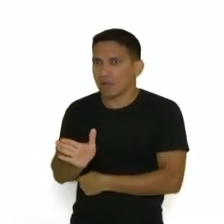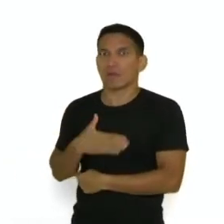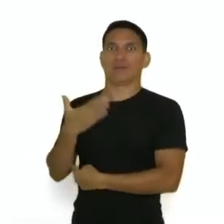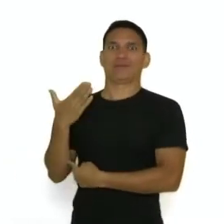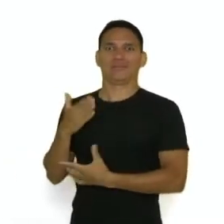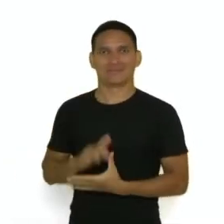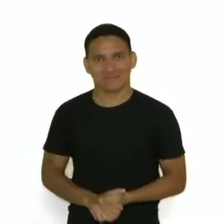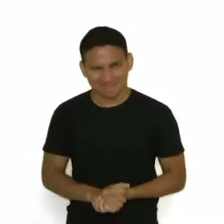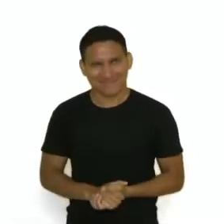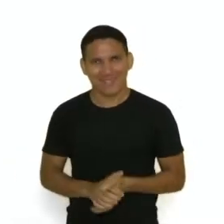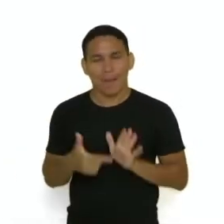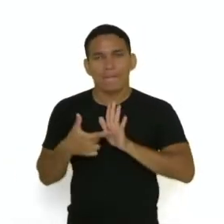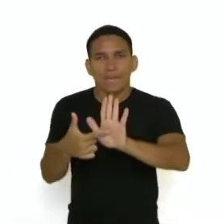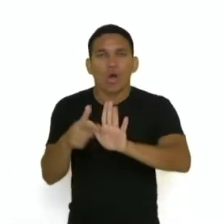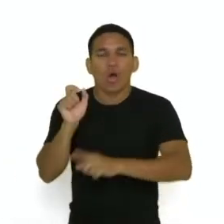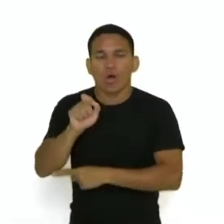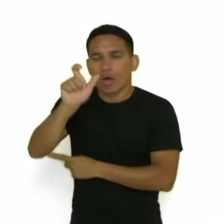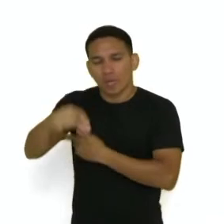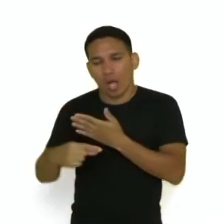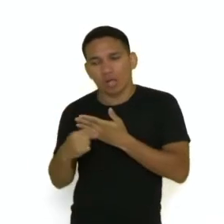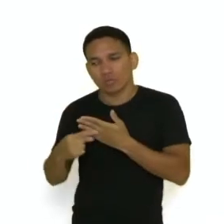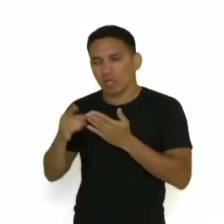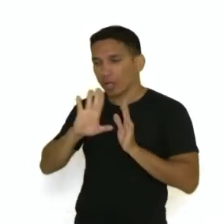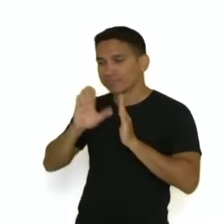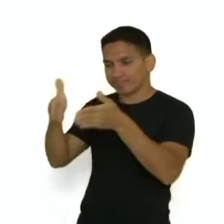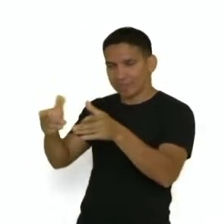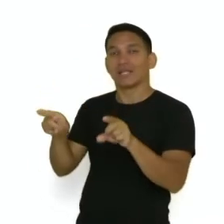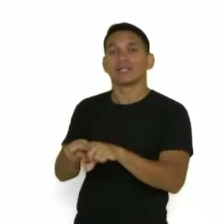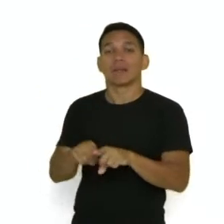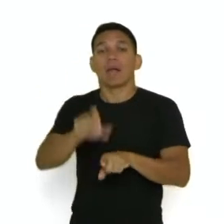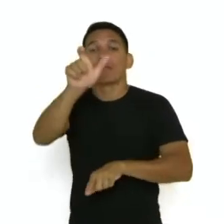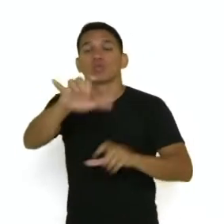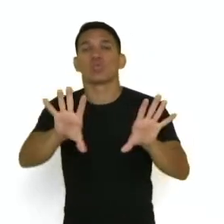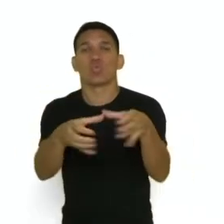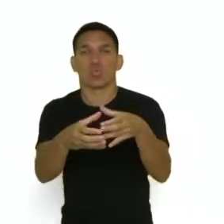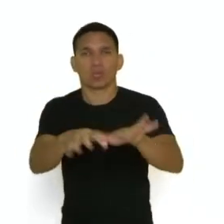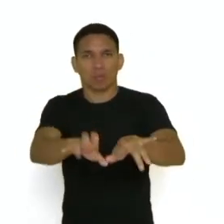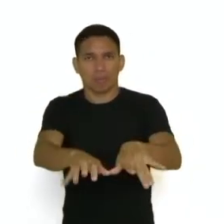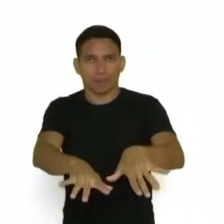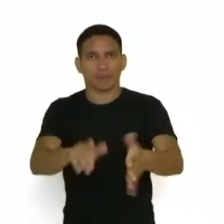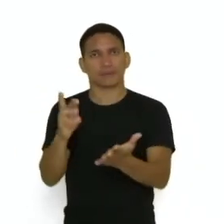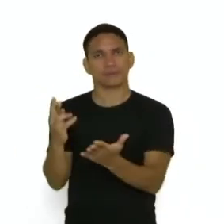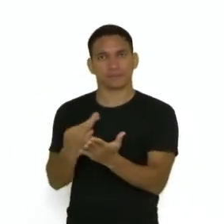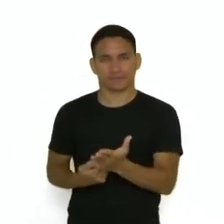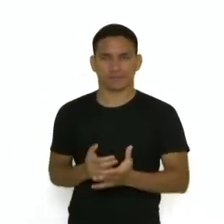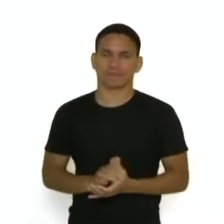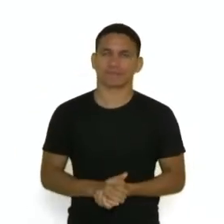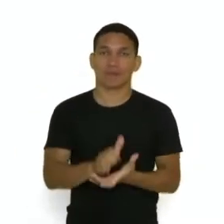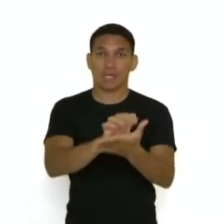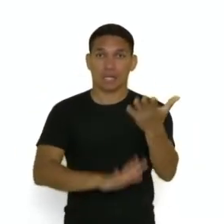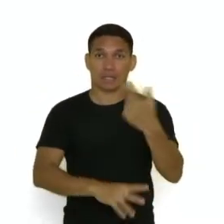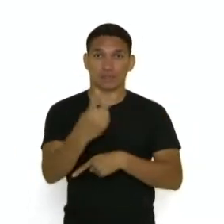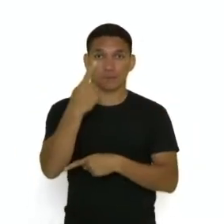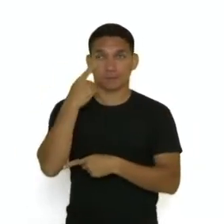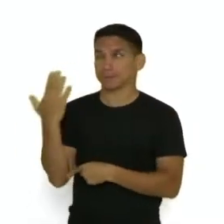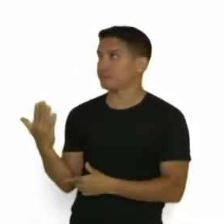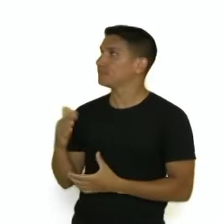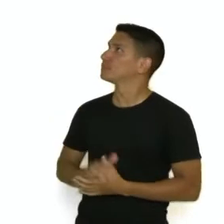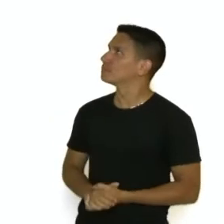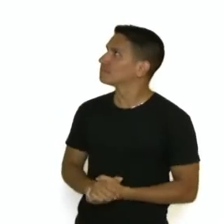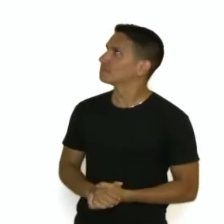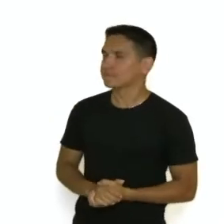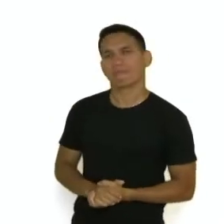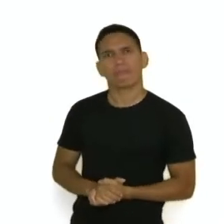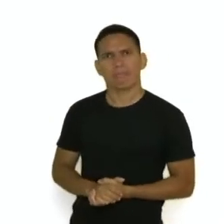Ela dirige-se à autora e aos editores da revista. Exercício de número 2. O artigo